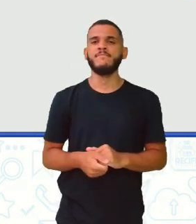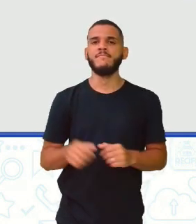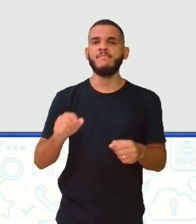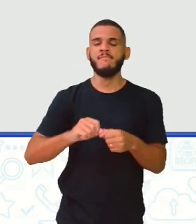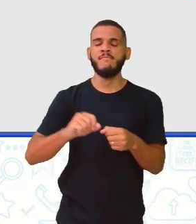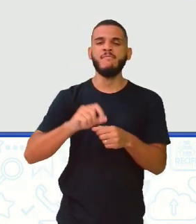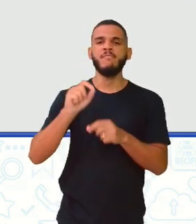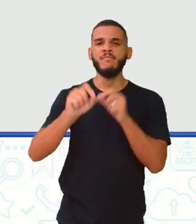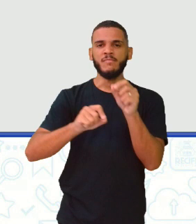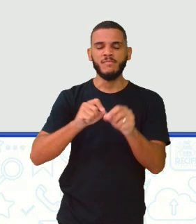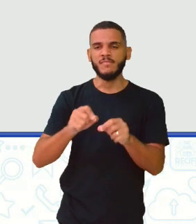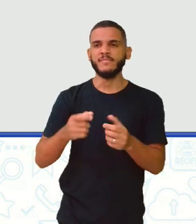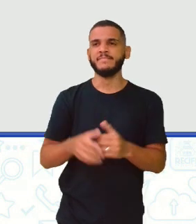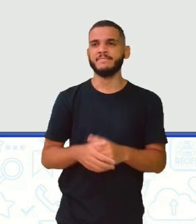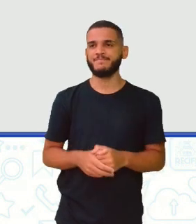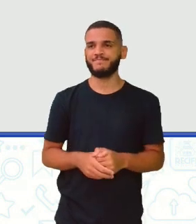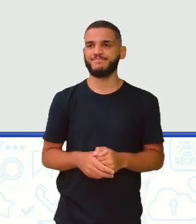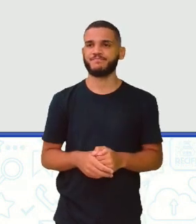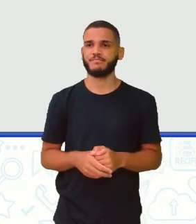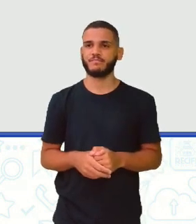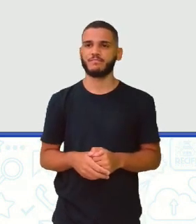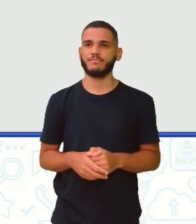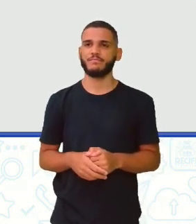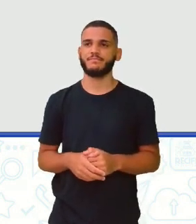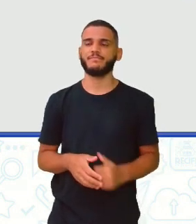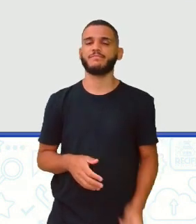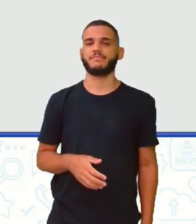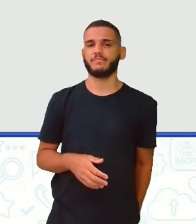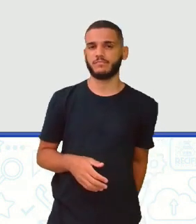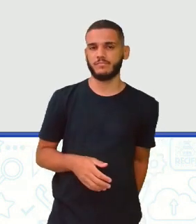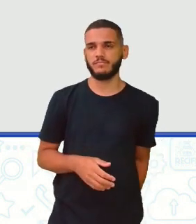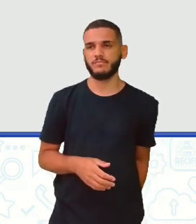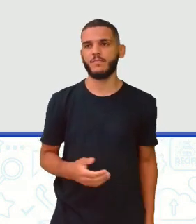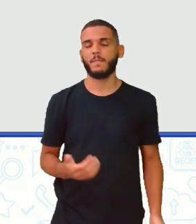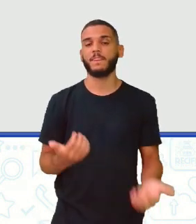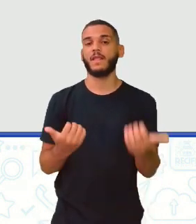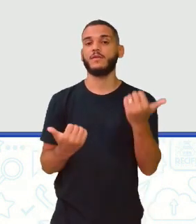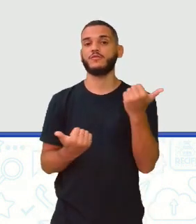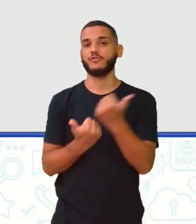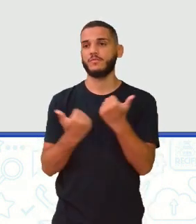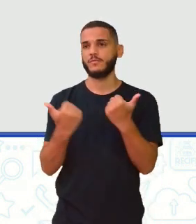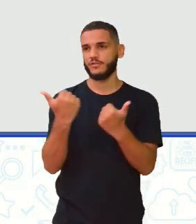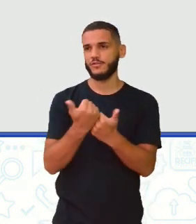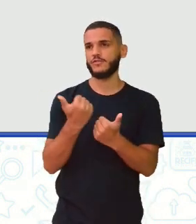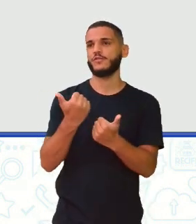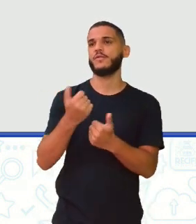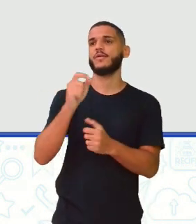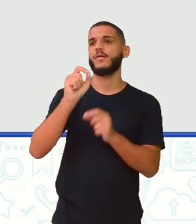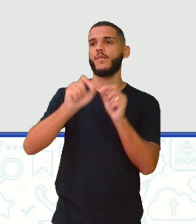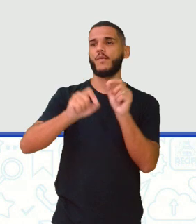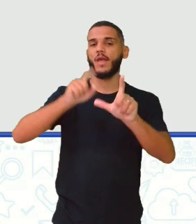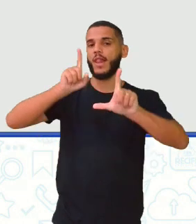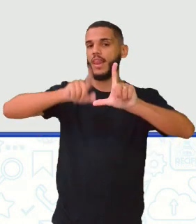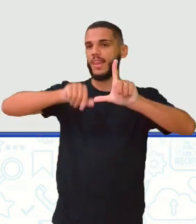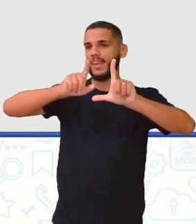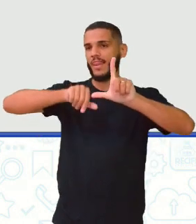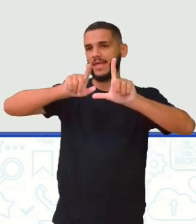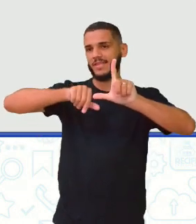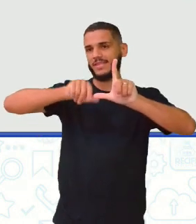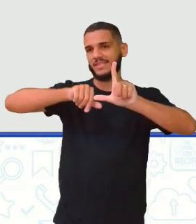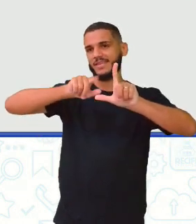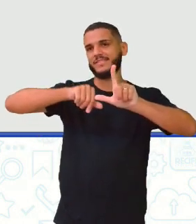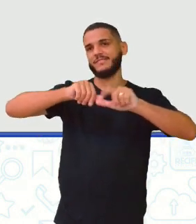fiz? Tirei minha interrogação e botei as letrinhas, as famosas incógnitas,